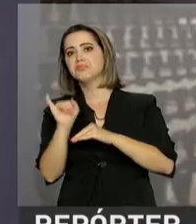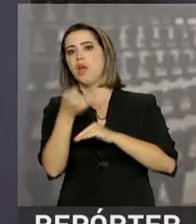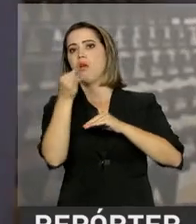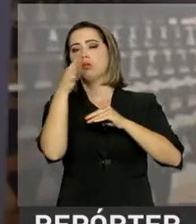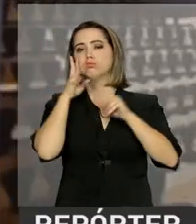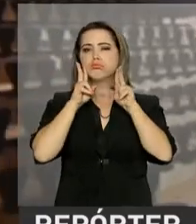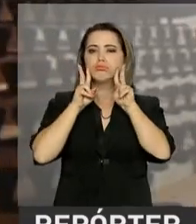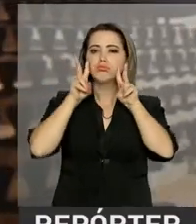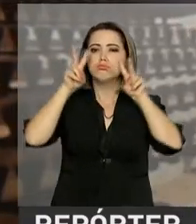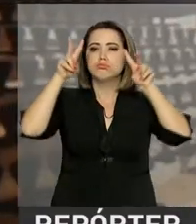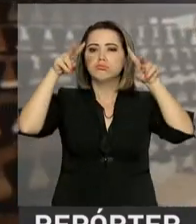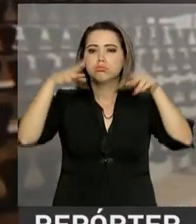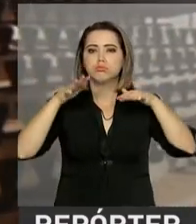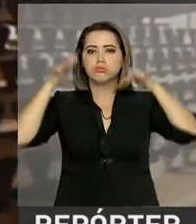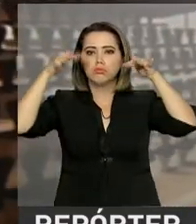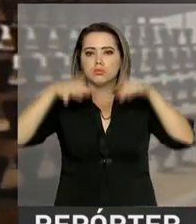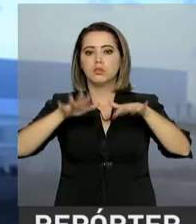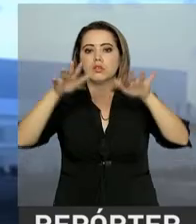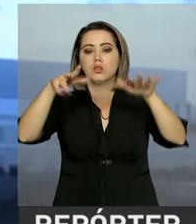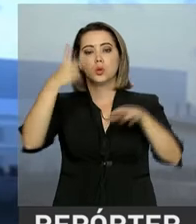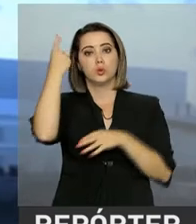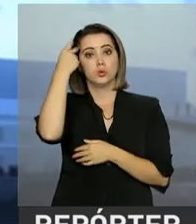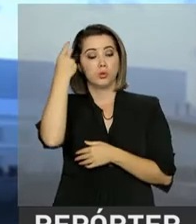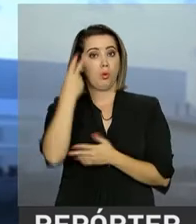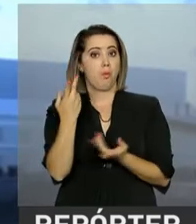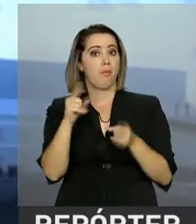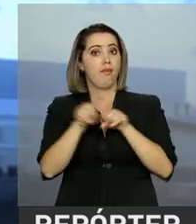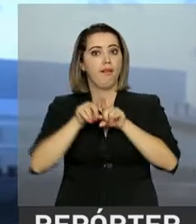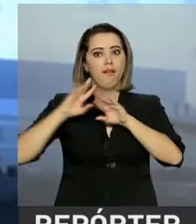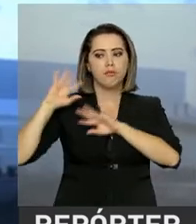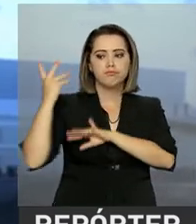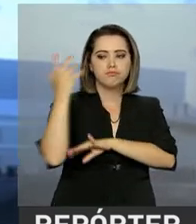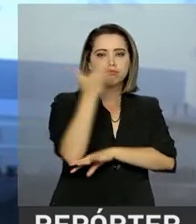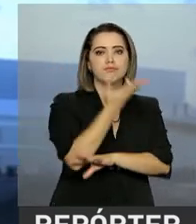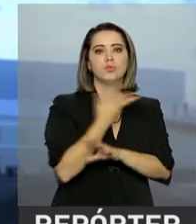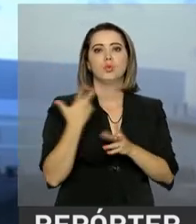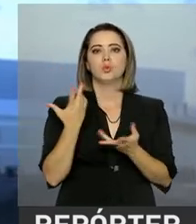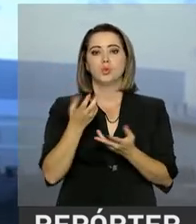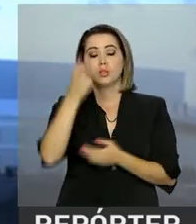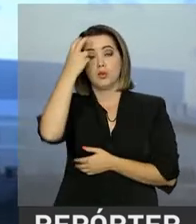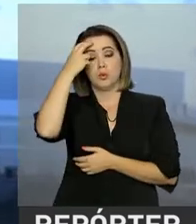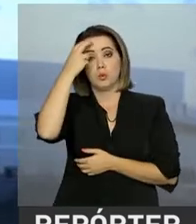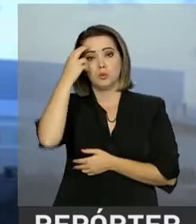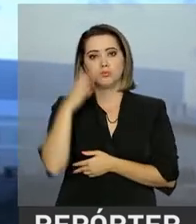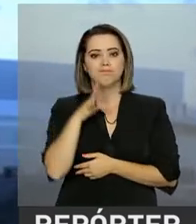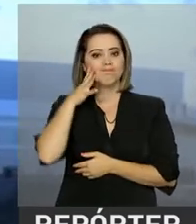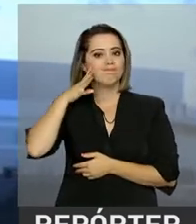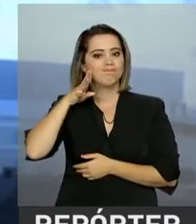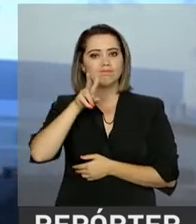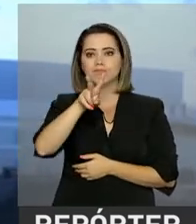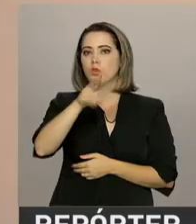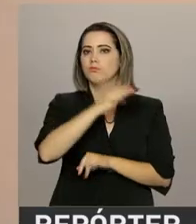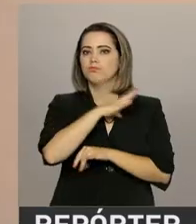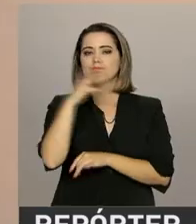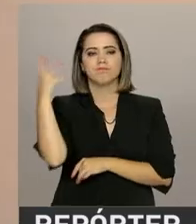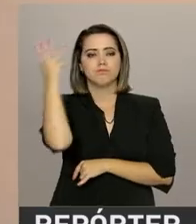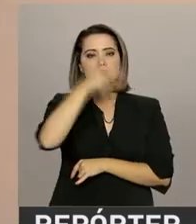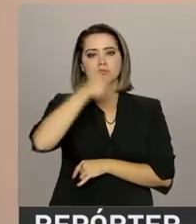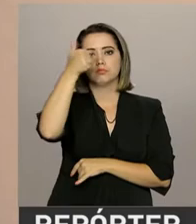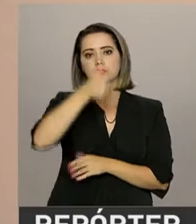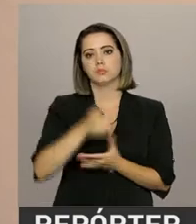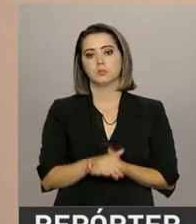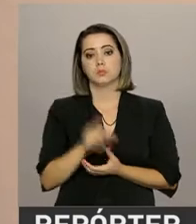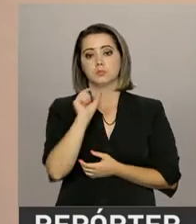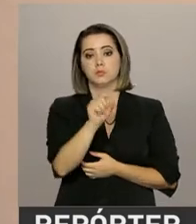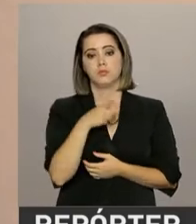observar a ao ambiente natural e cultural da região uma miragem extraordinária o almirante josé